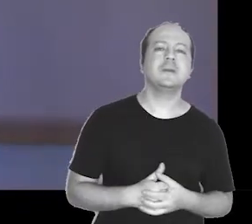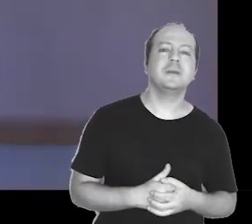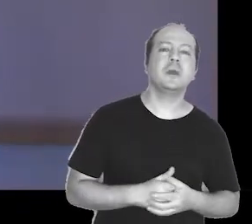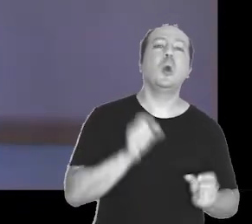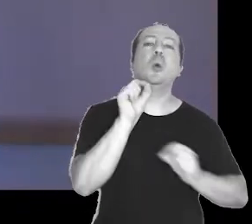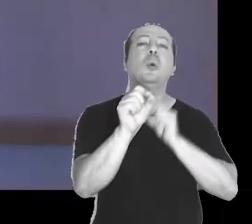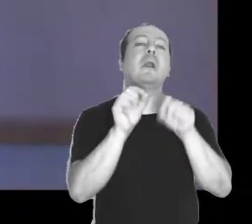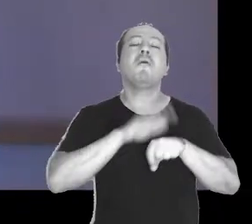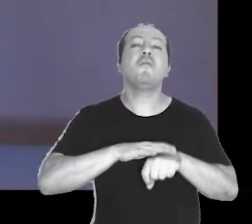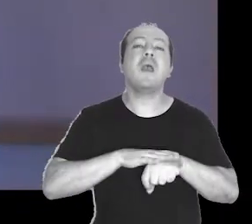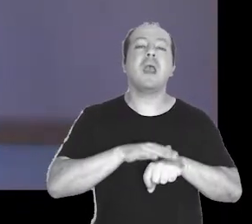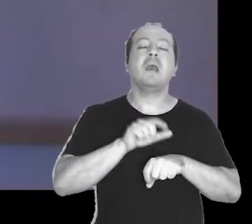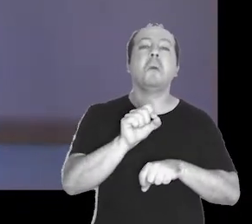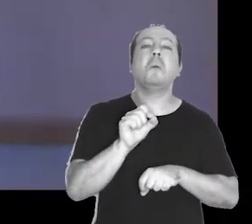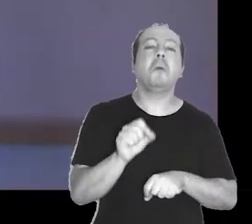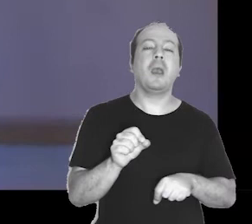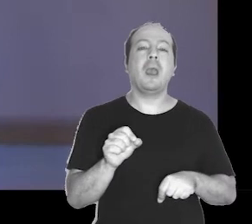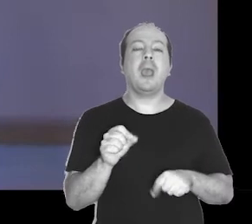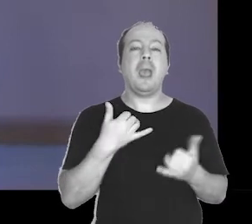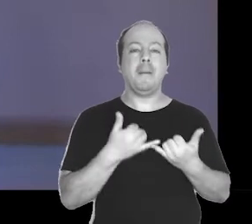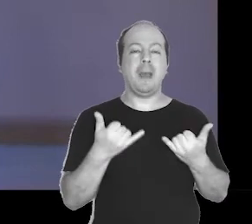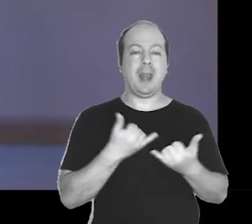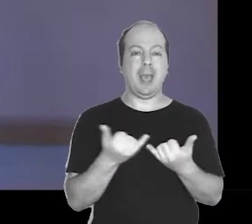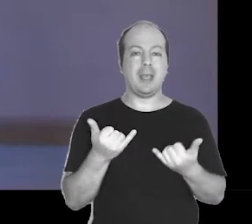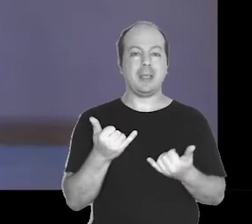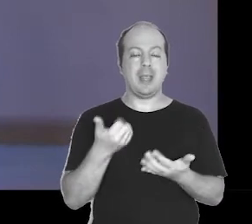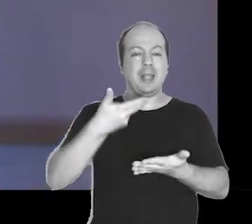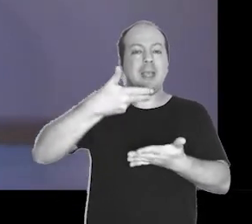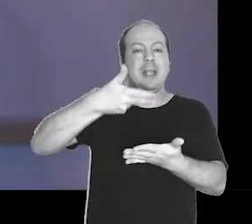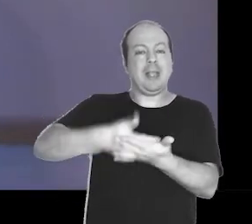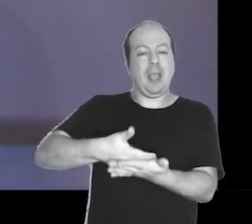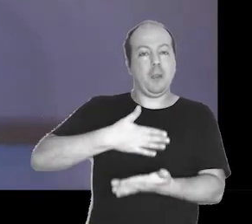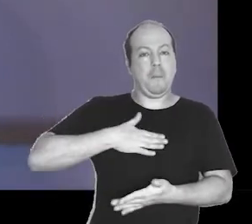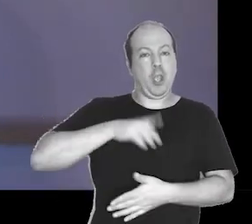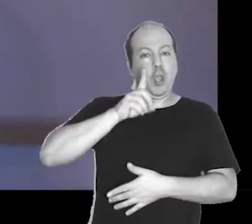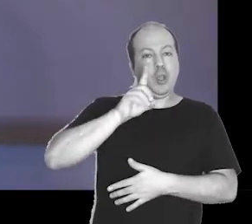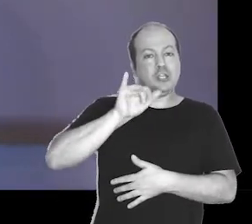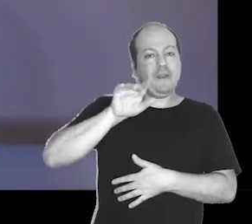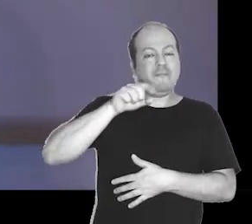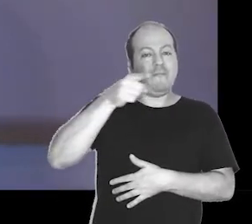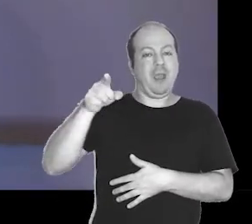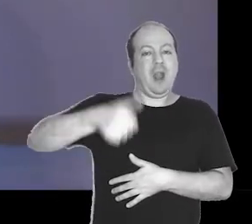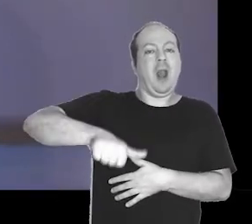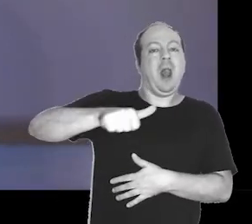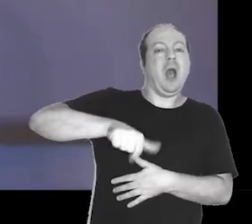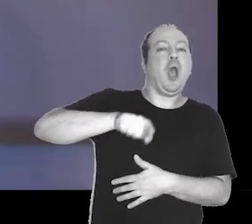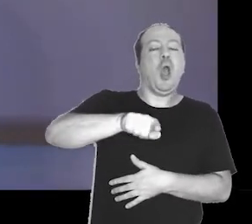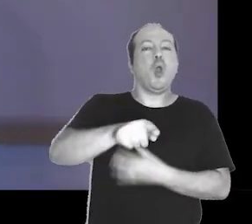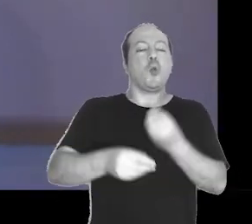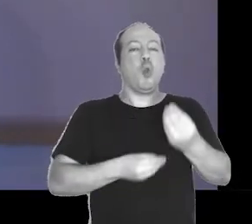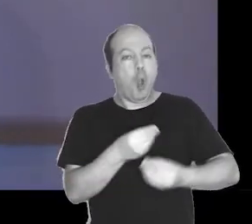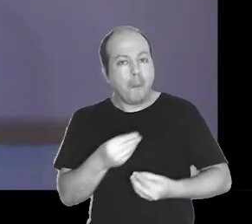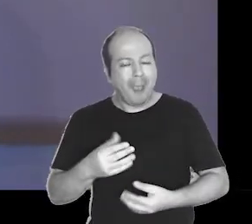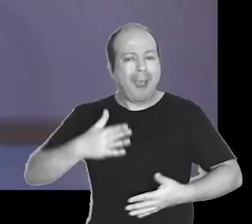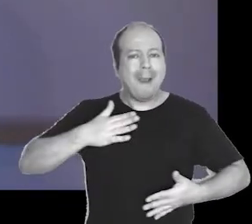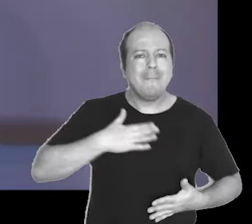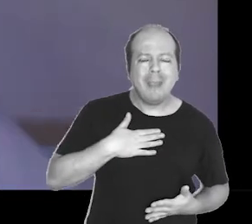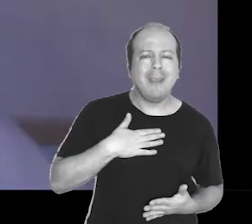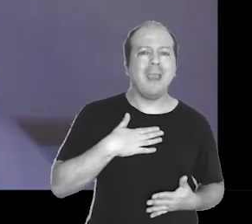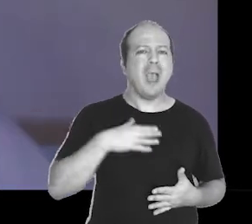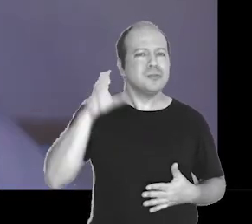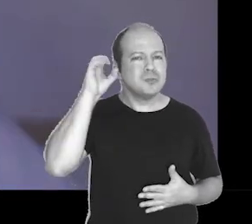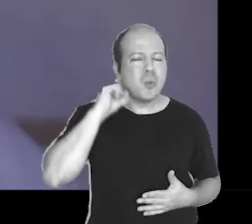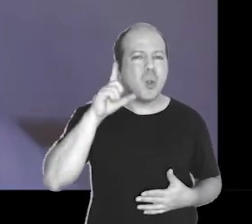você viu? Me conte que eu, deitado em meu divã, sou seu analisando. E é a mim que me estudo quando